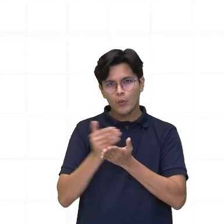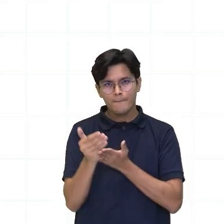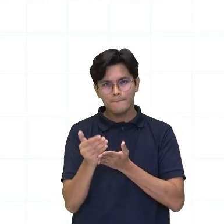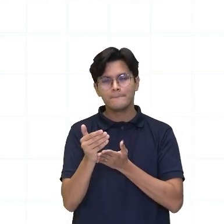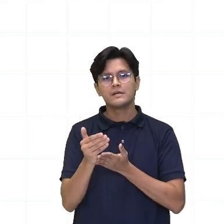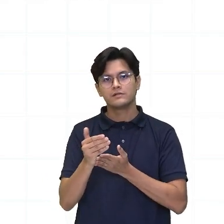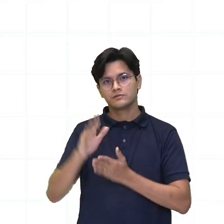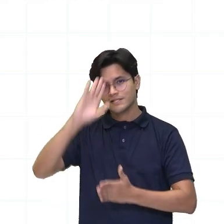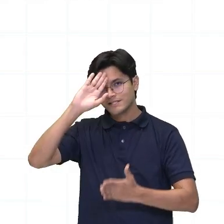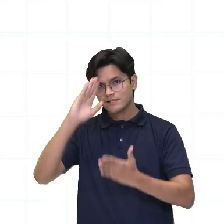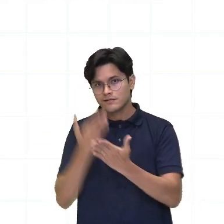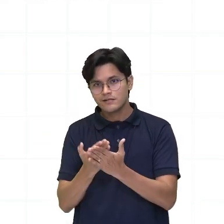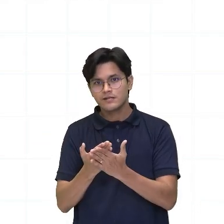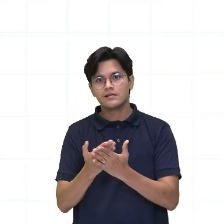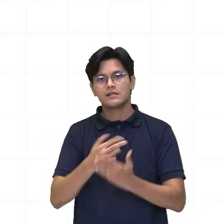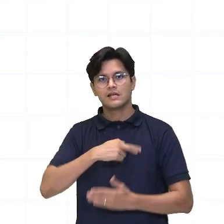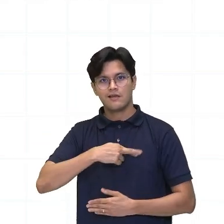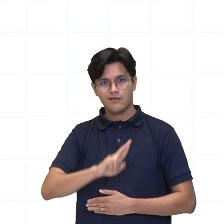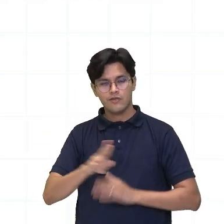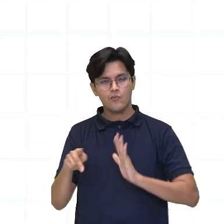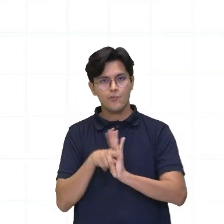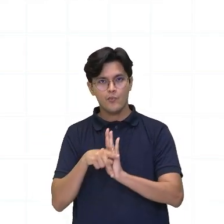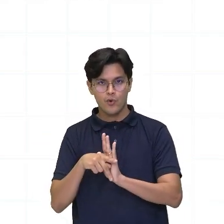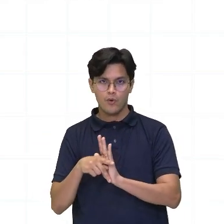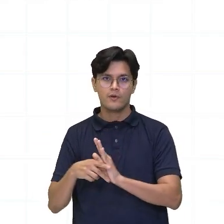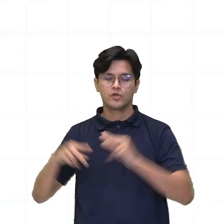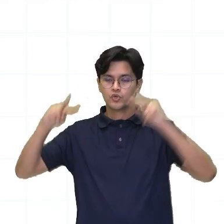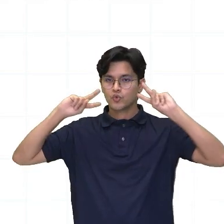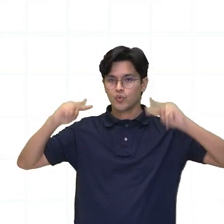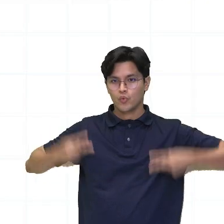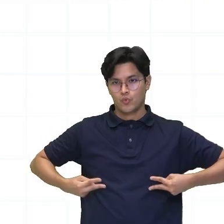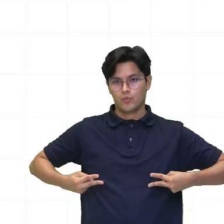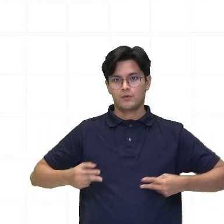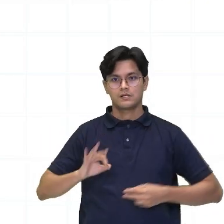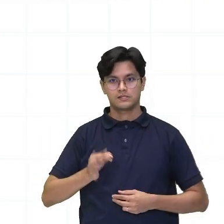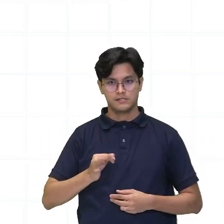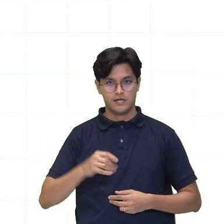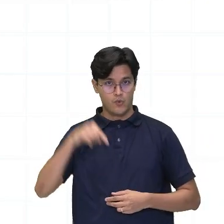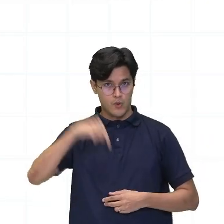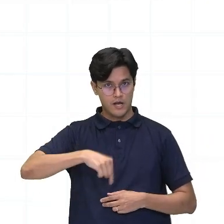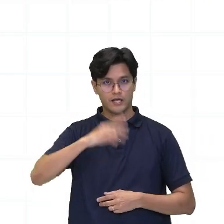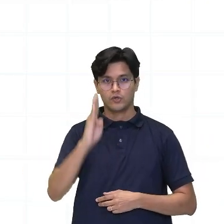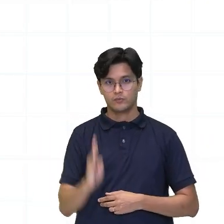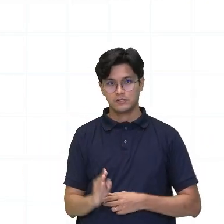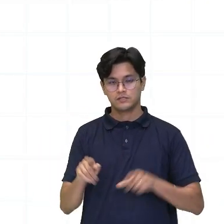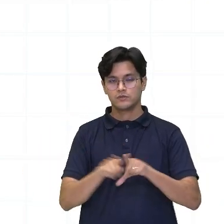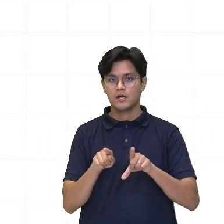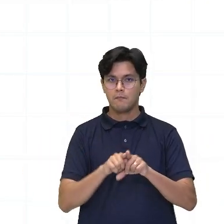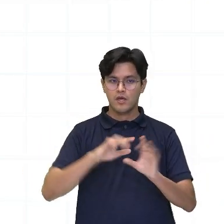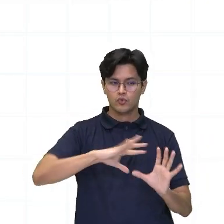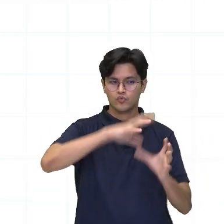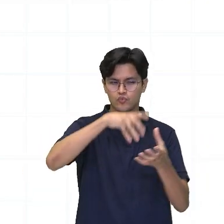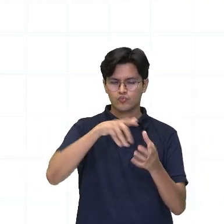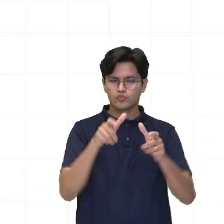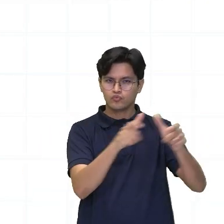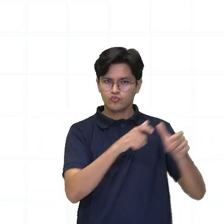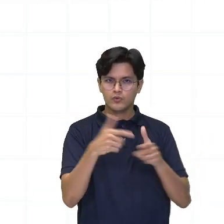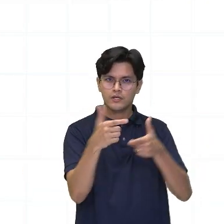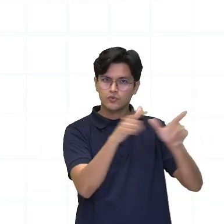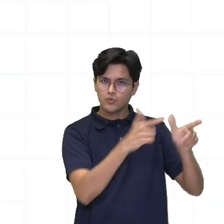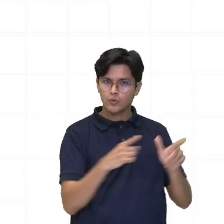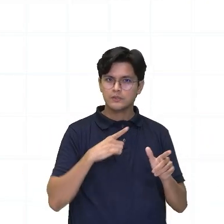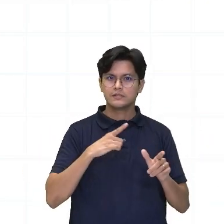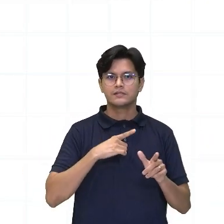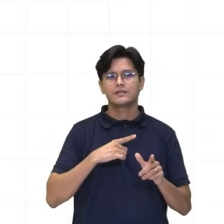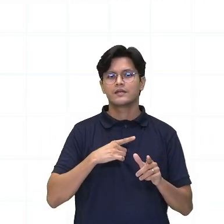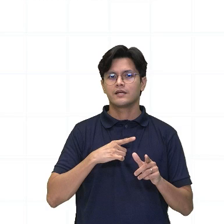no Brasil como no mundo existem várias maneiras de expressões artísticas ligadas à arte rupestre.